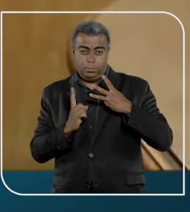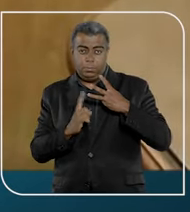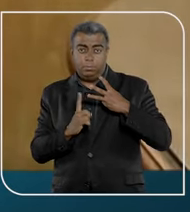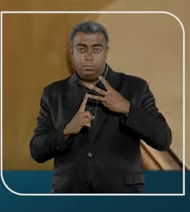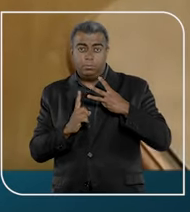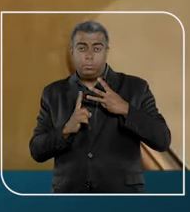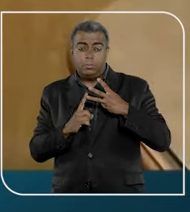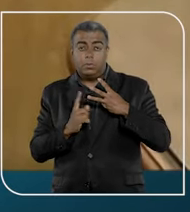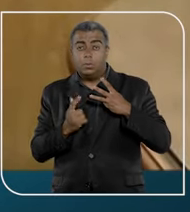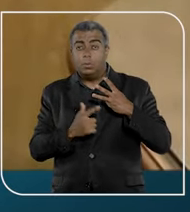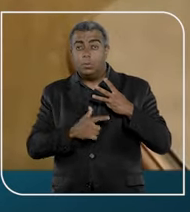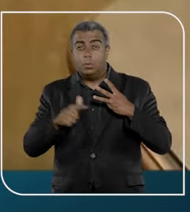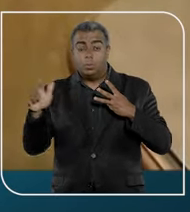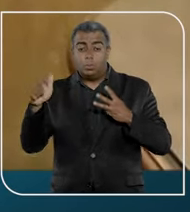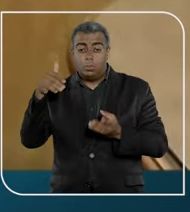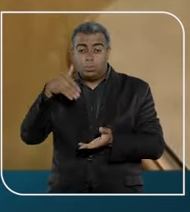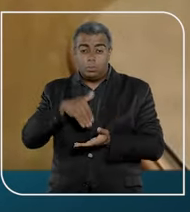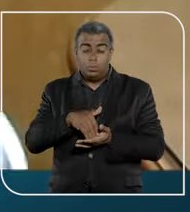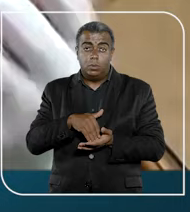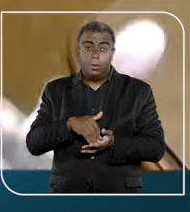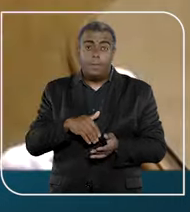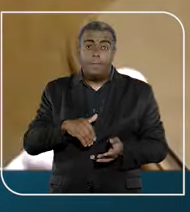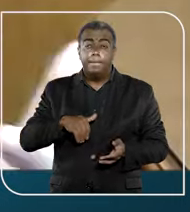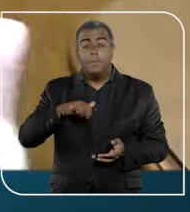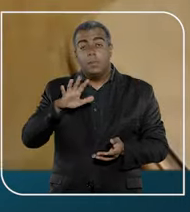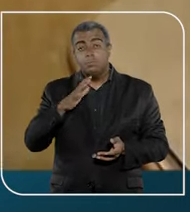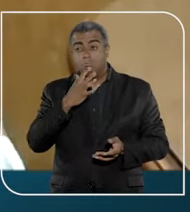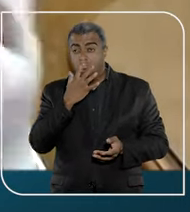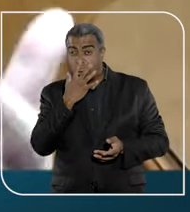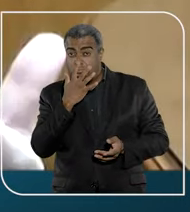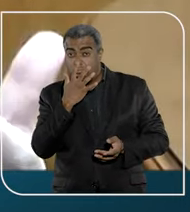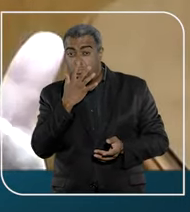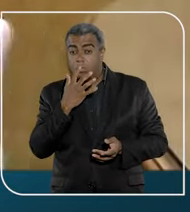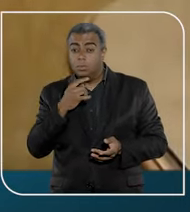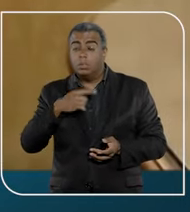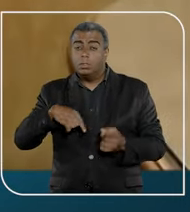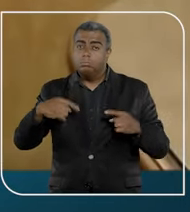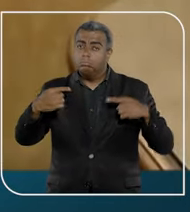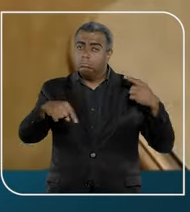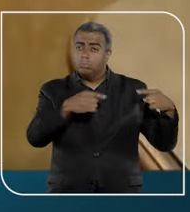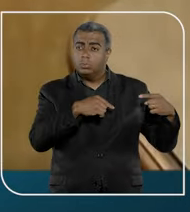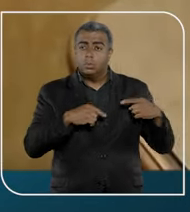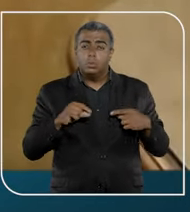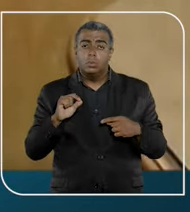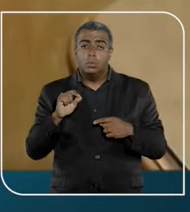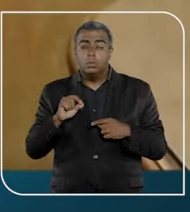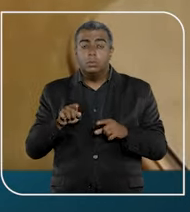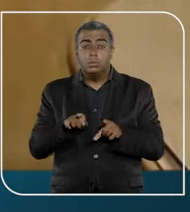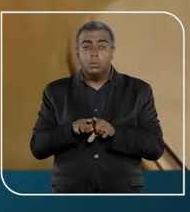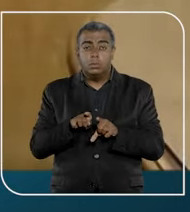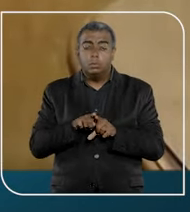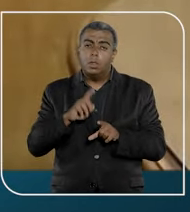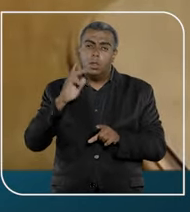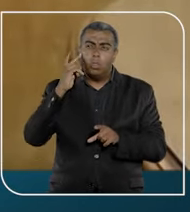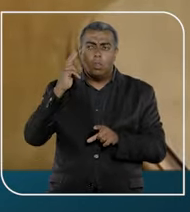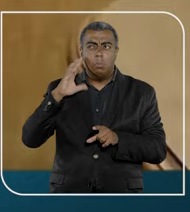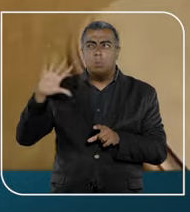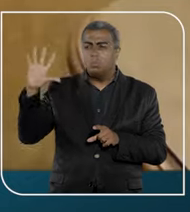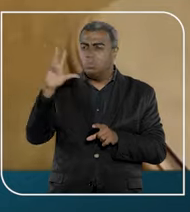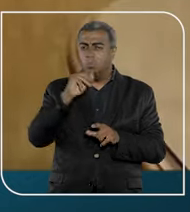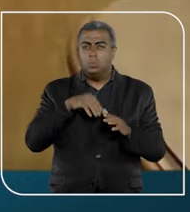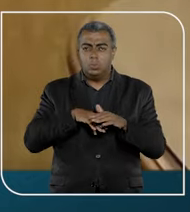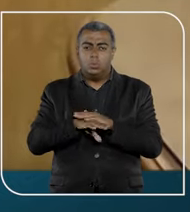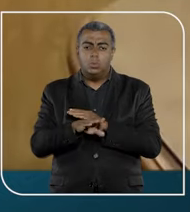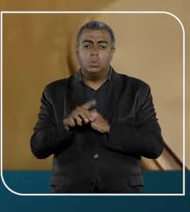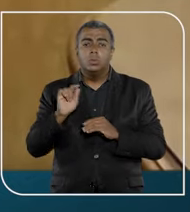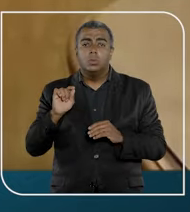a terceira e última forma, que é a mais interessante da gente discutir e a mais comum